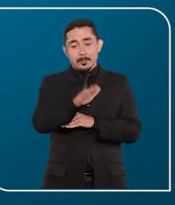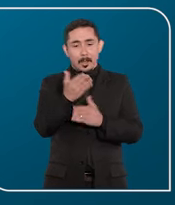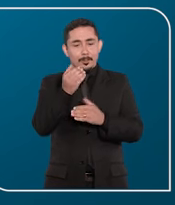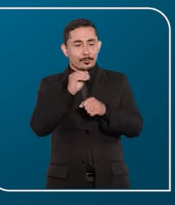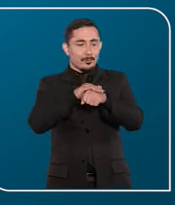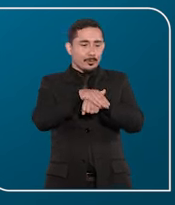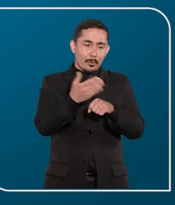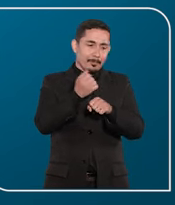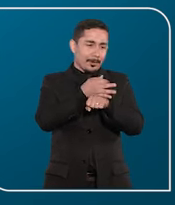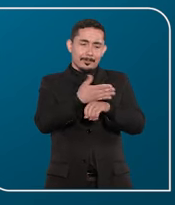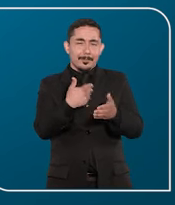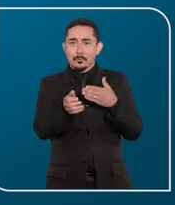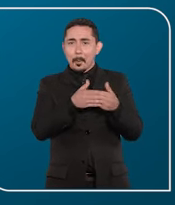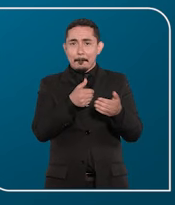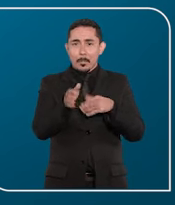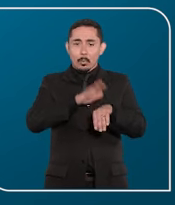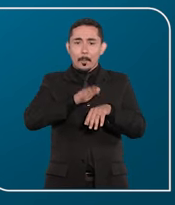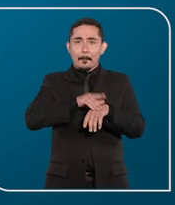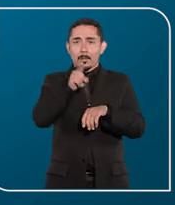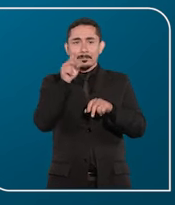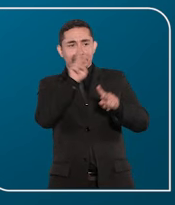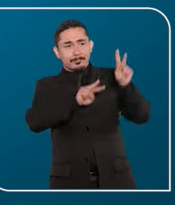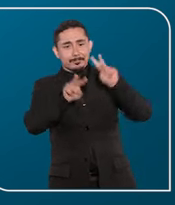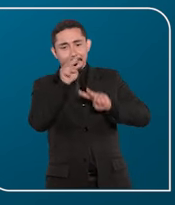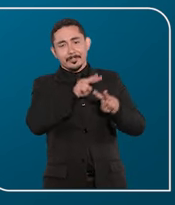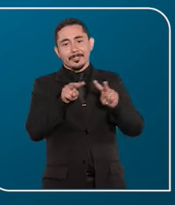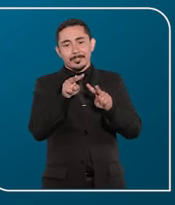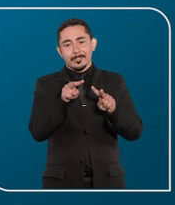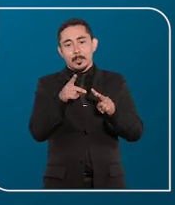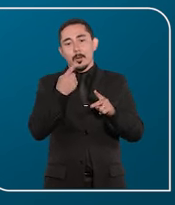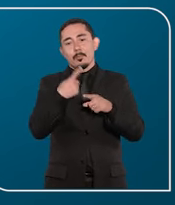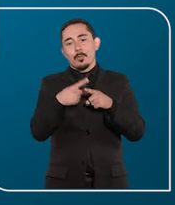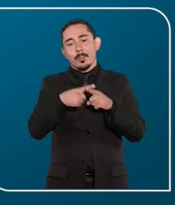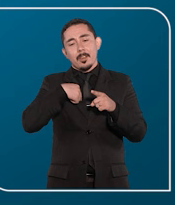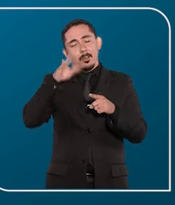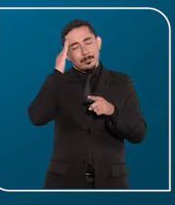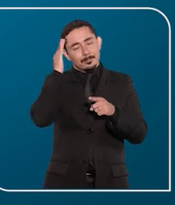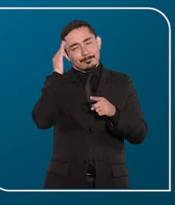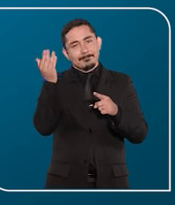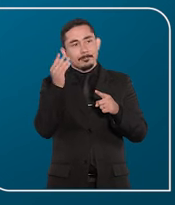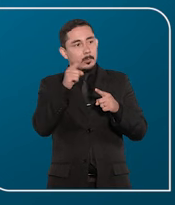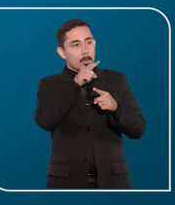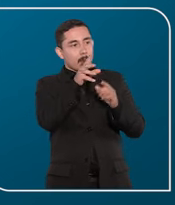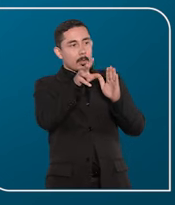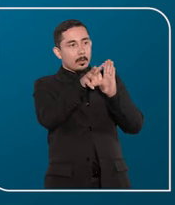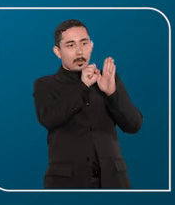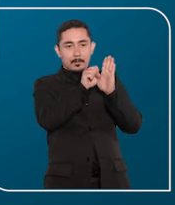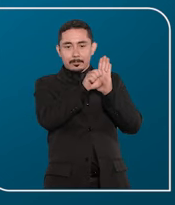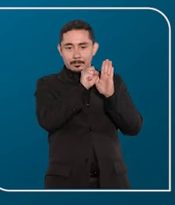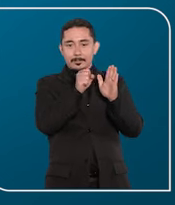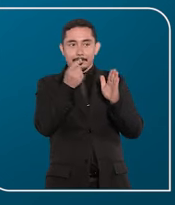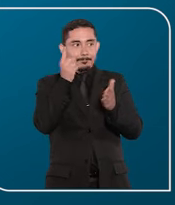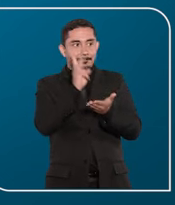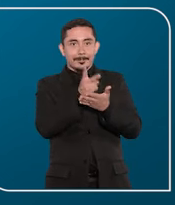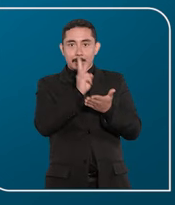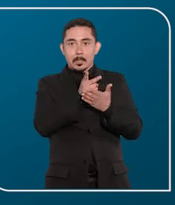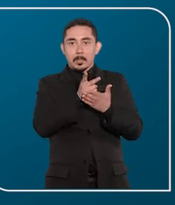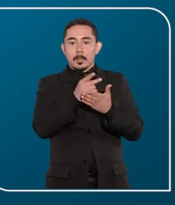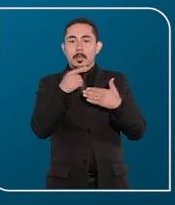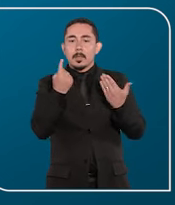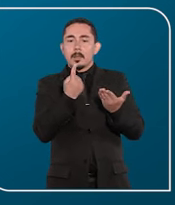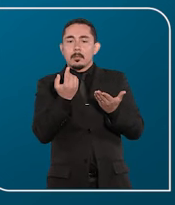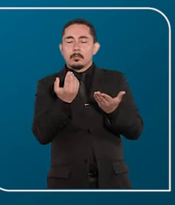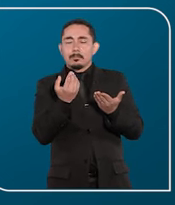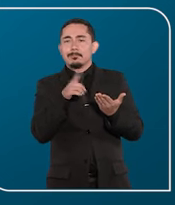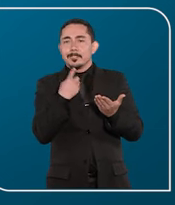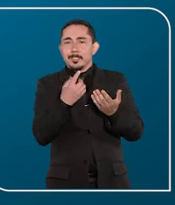madrugada, seja lá o momento que eles nos verem, né? Porque eu sei que isso fica gravado eternamente, então nós vamos deixar